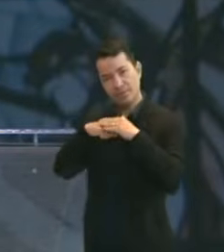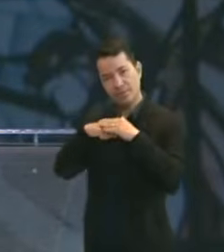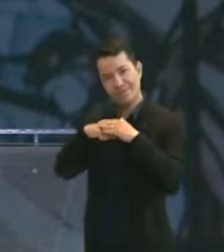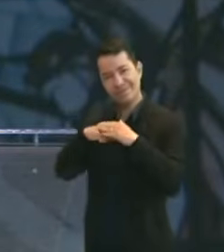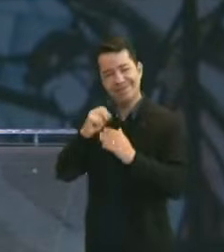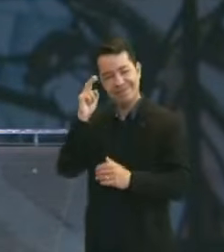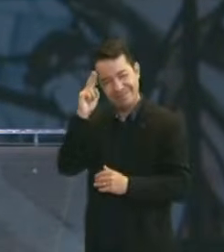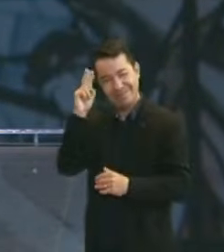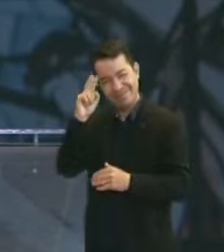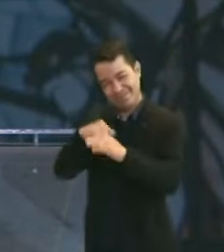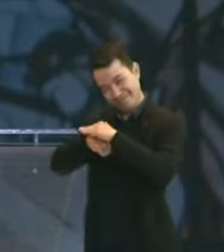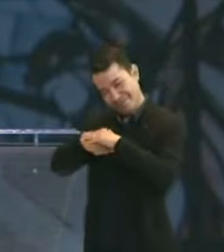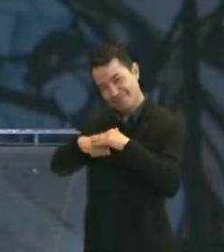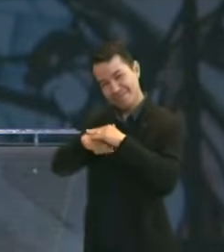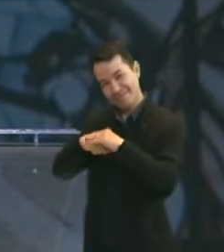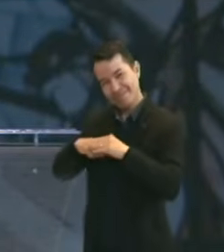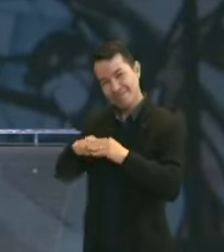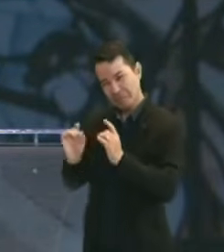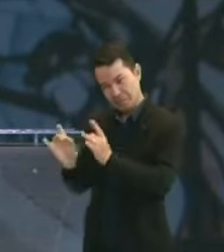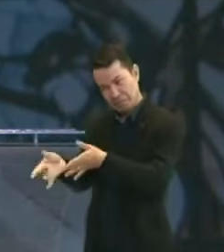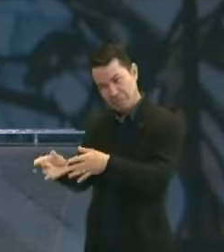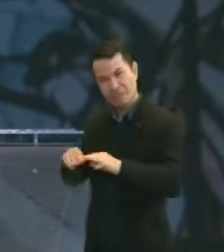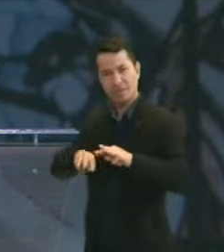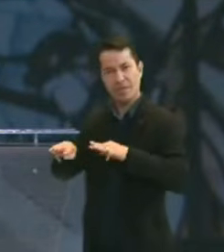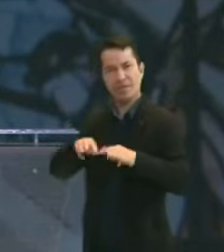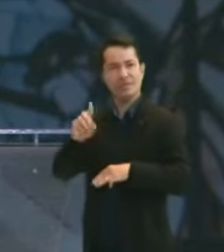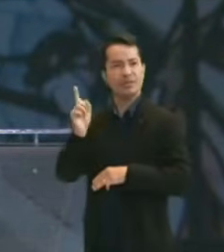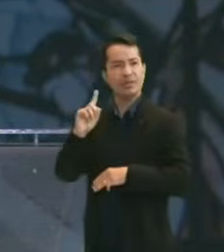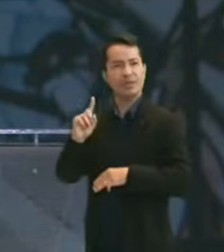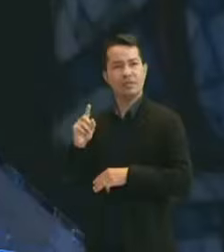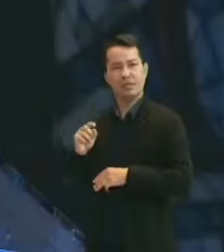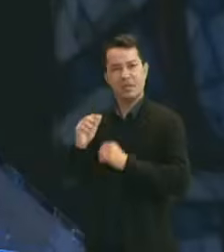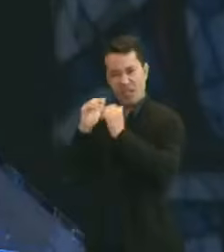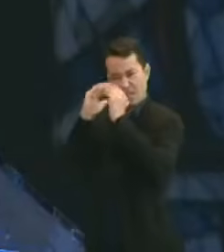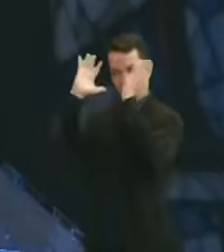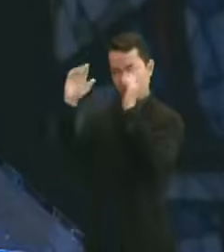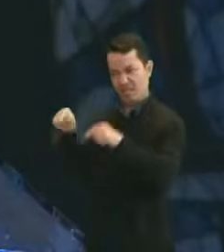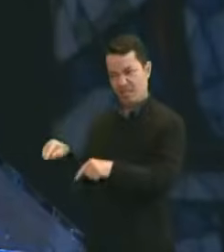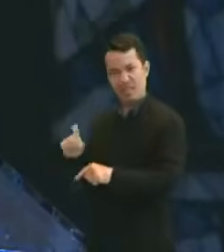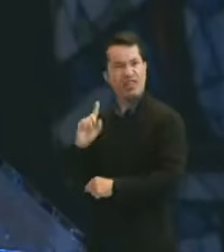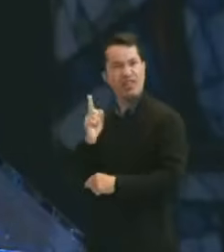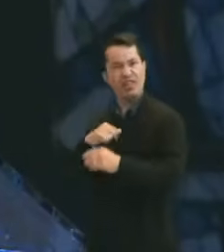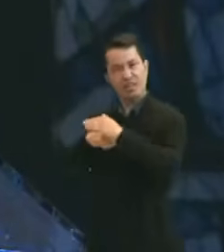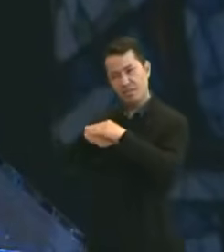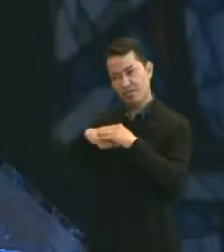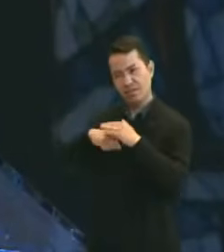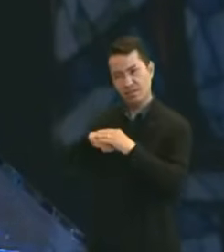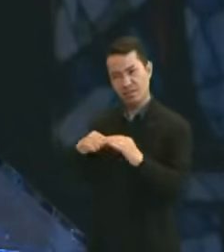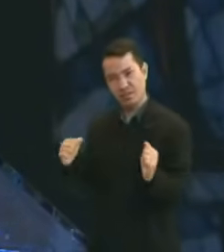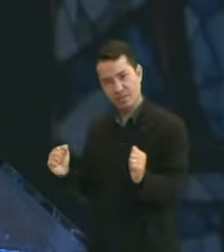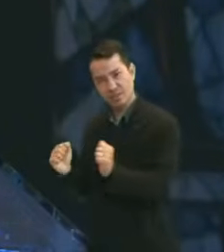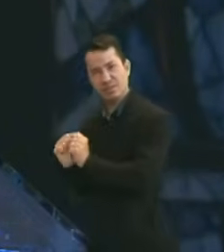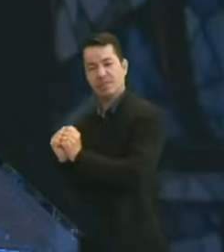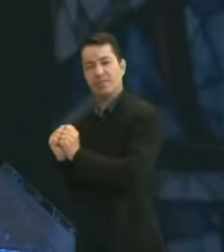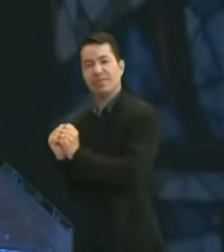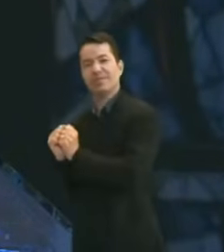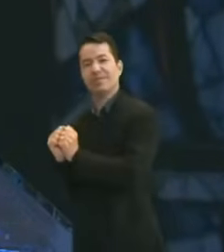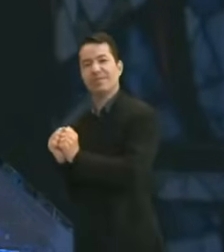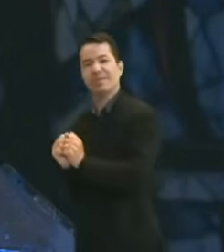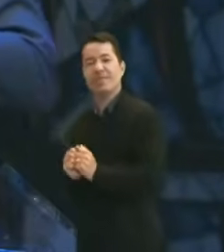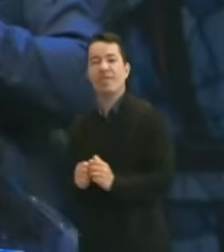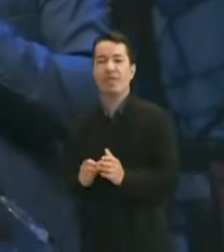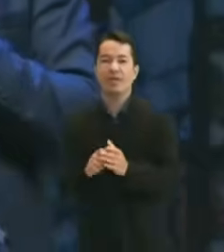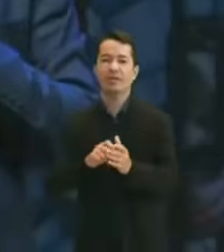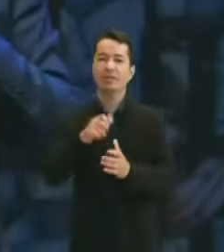chamavam ele? Aquele que dá ânimo, aquele que encoraja. Ele não ia desistir de uma pessoa fácil. E aqui tem duas lições sobre o discipulado.